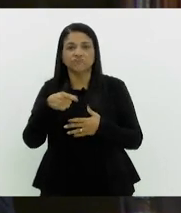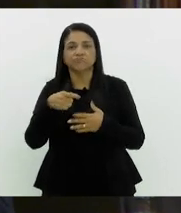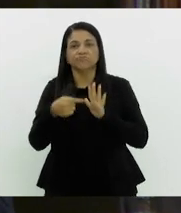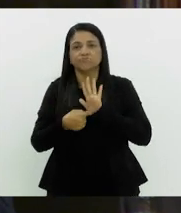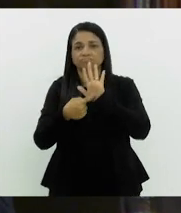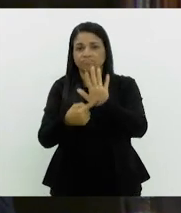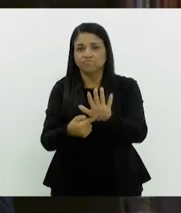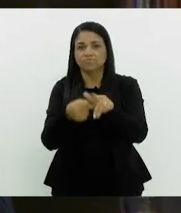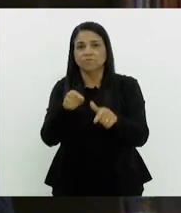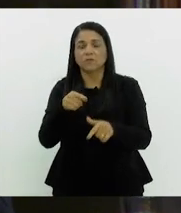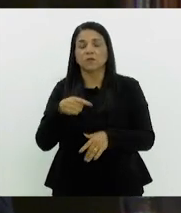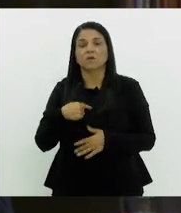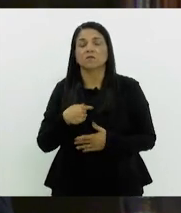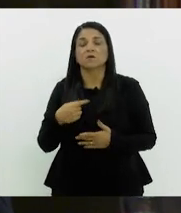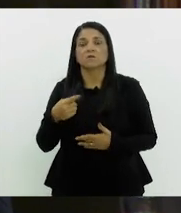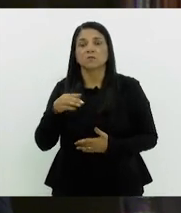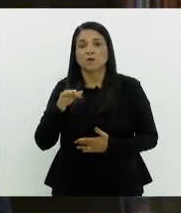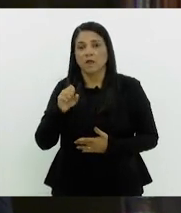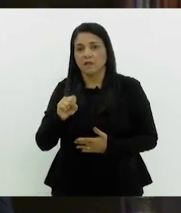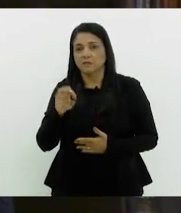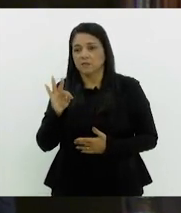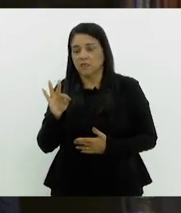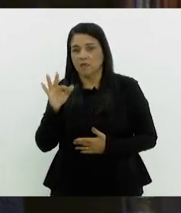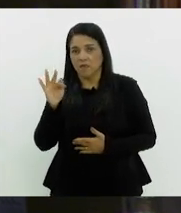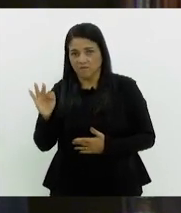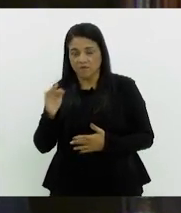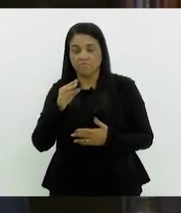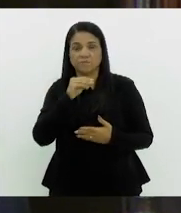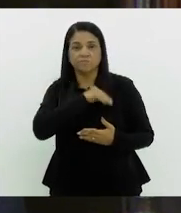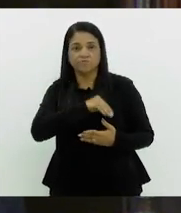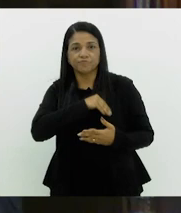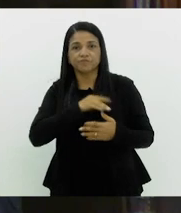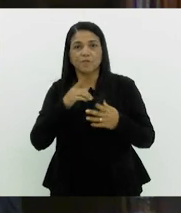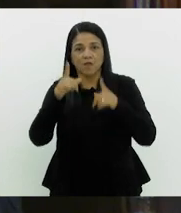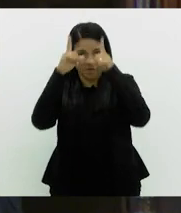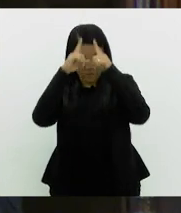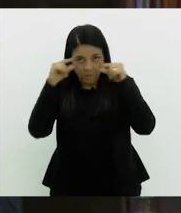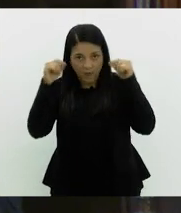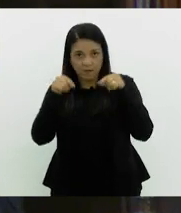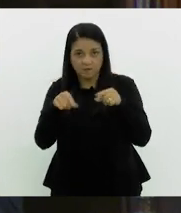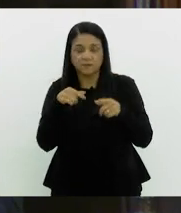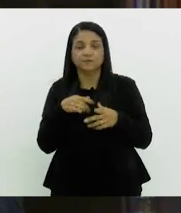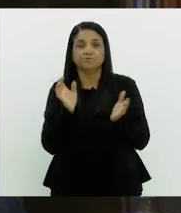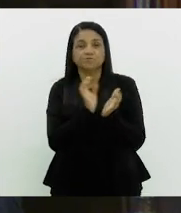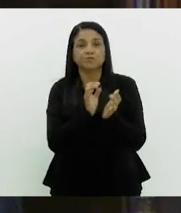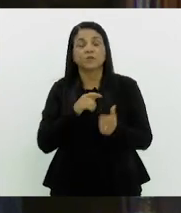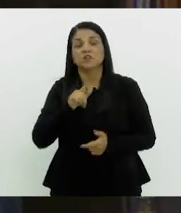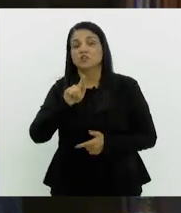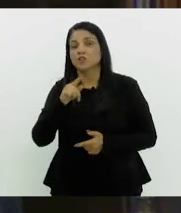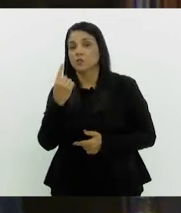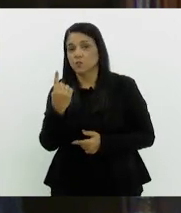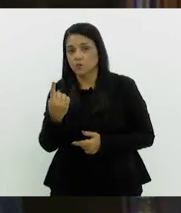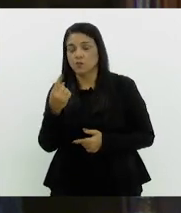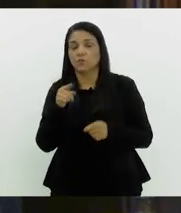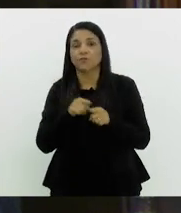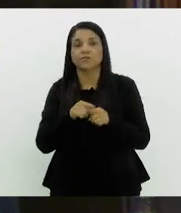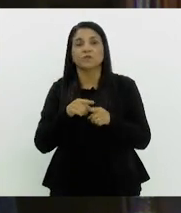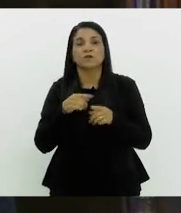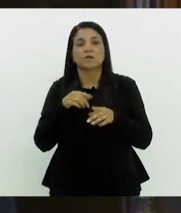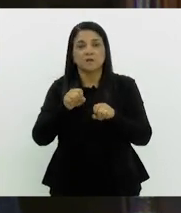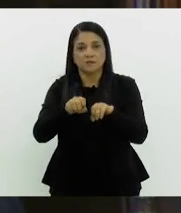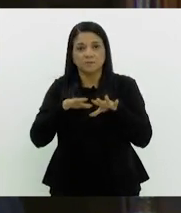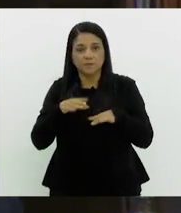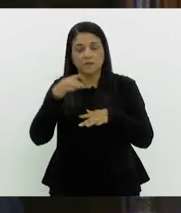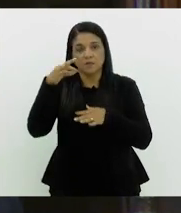ao STF em favor do piso da enfermagem. Portal G1: Assembleia Legislativa do Estado do Espírito Santo